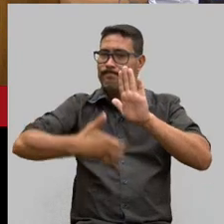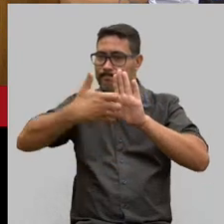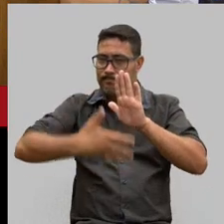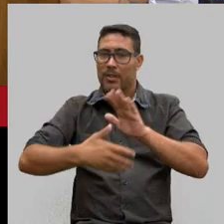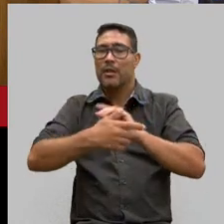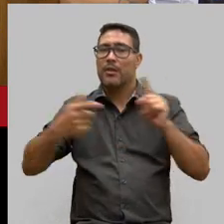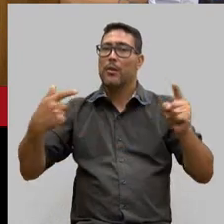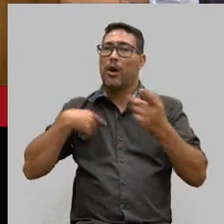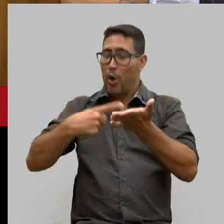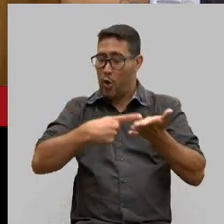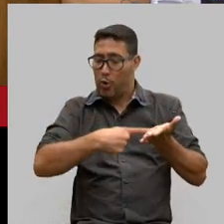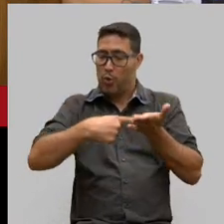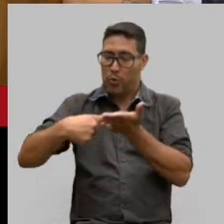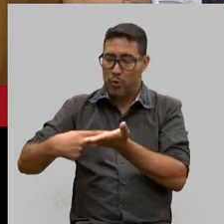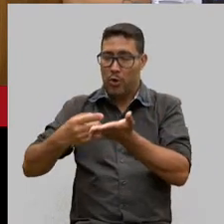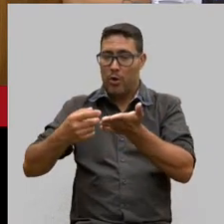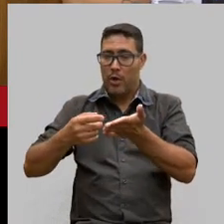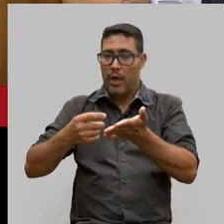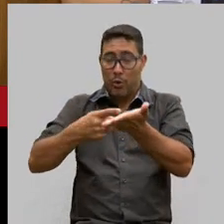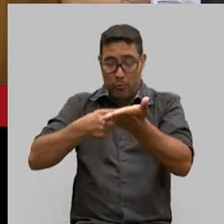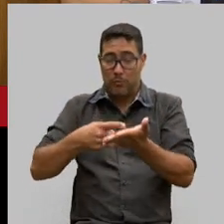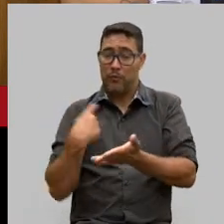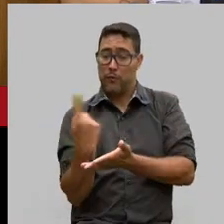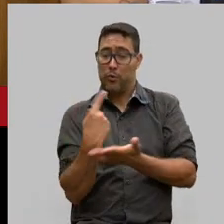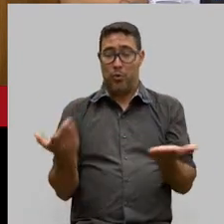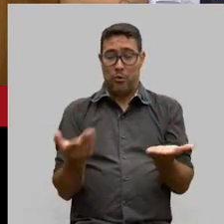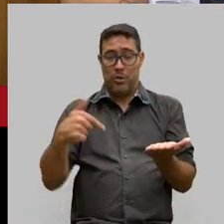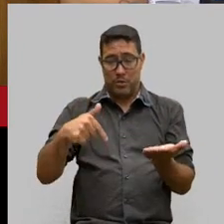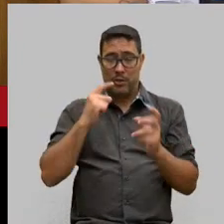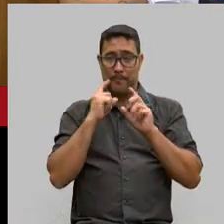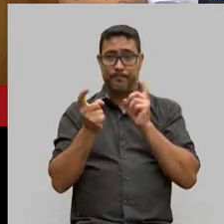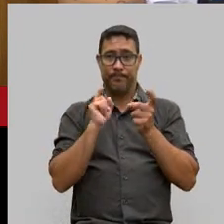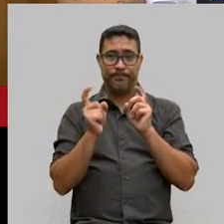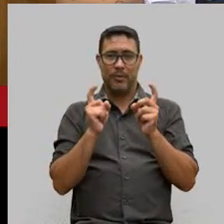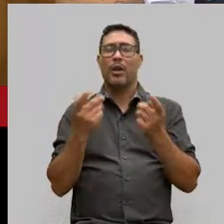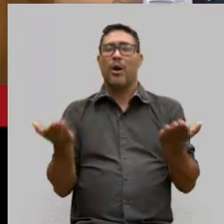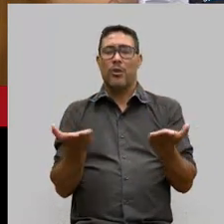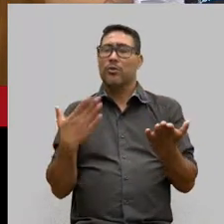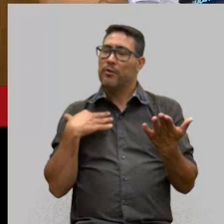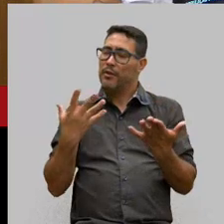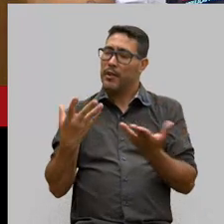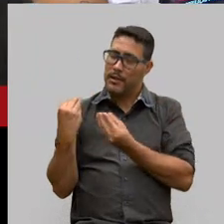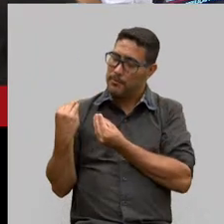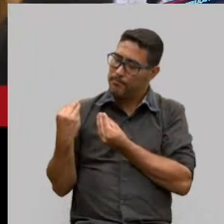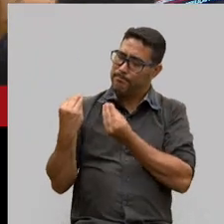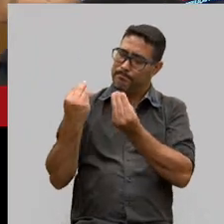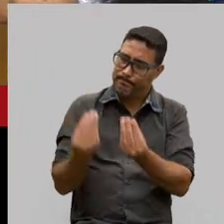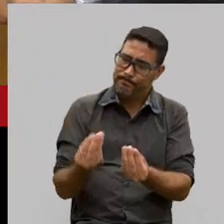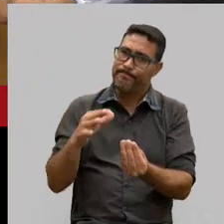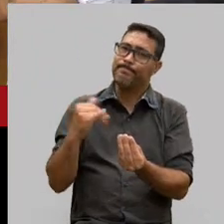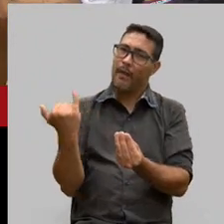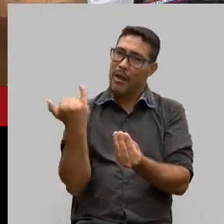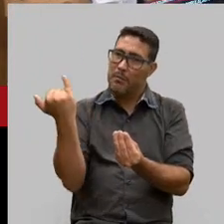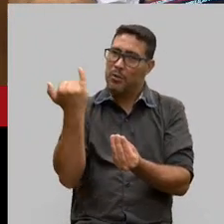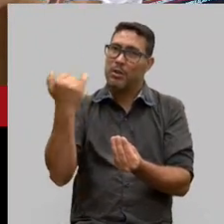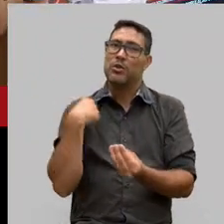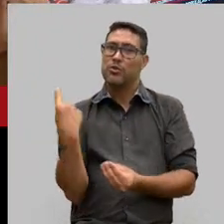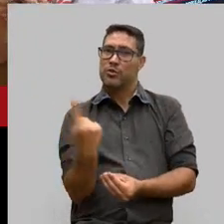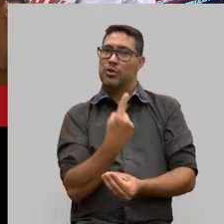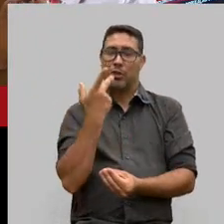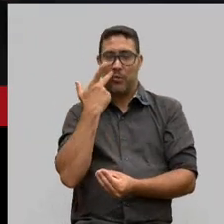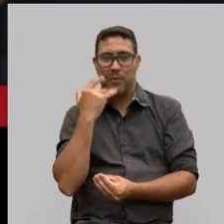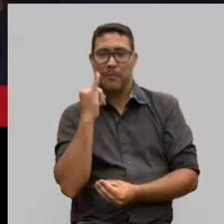que ele que é o presidente da Comissão e o senhor acaba de fazer uma entrega importante para nós que somos pais J autistas os